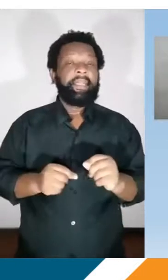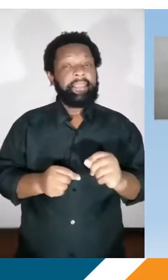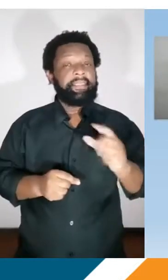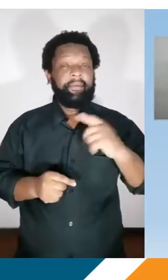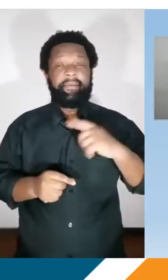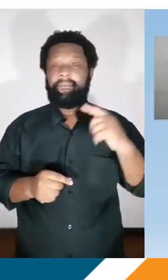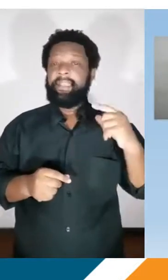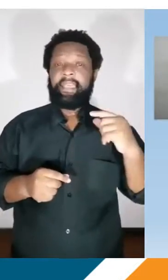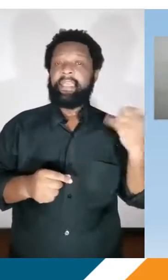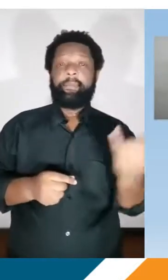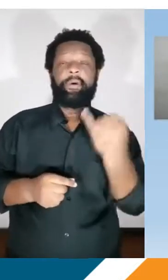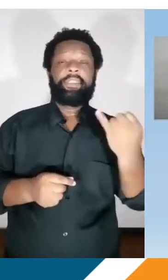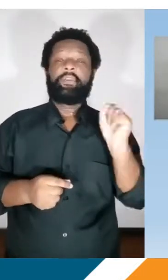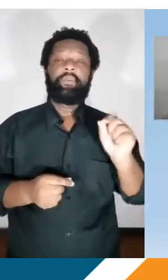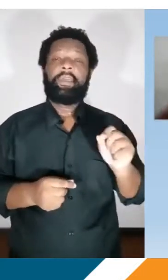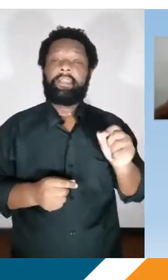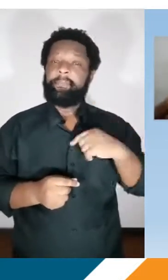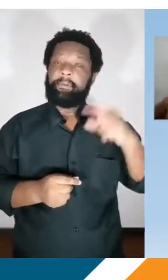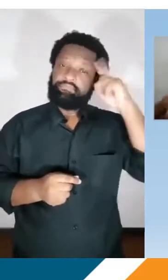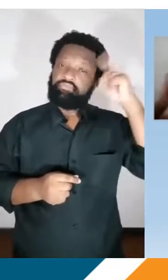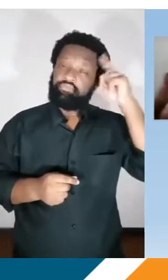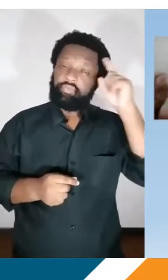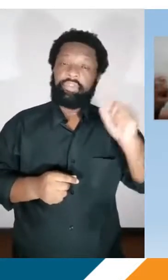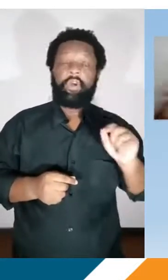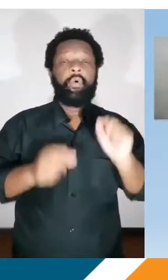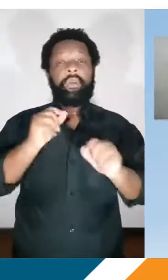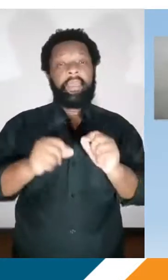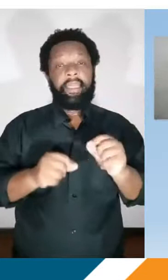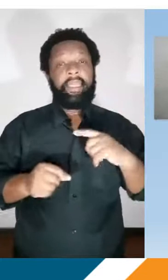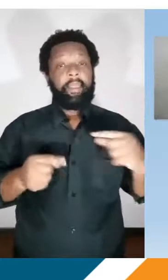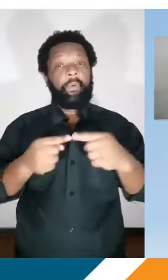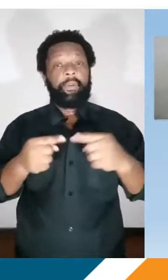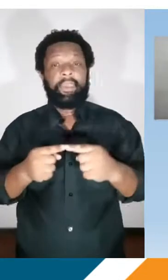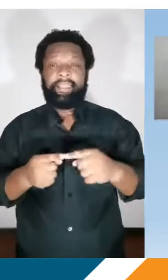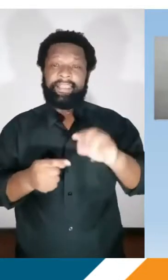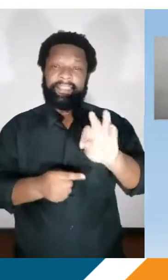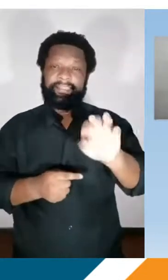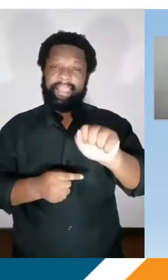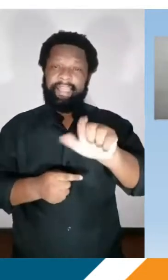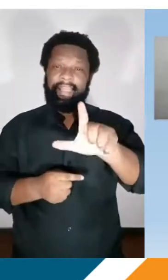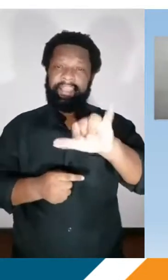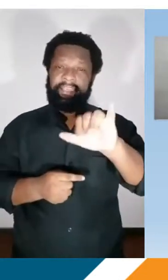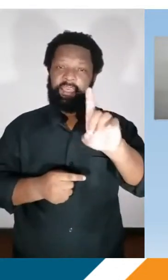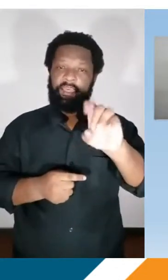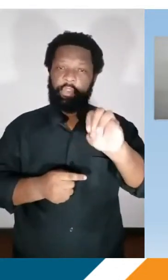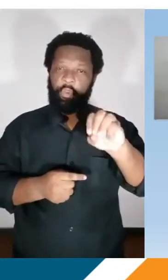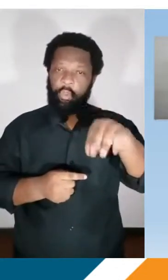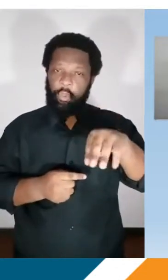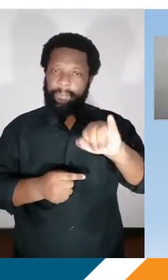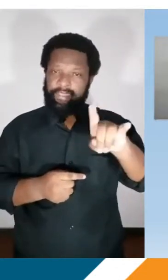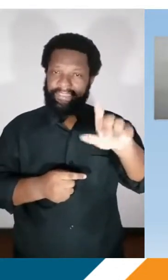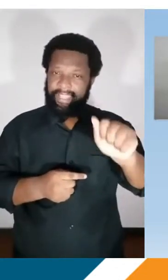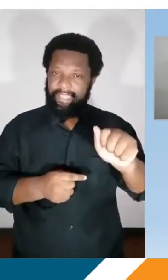Fala-se de uma relevância mais do nosso dia a dia, né, vamos dizer assim, a respeito da talidomida, tá? Porque nas